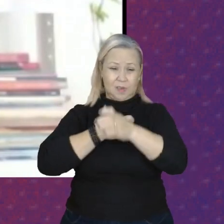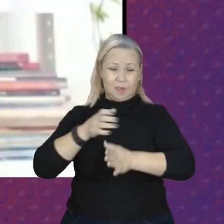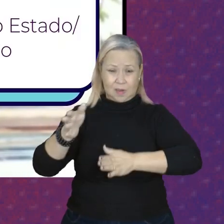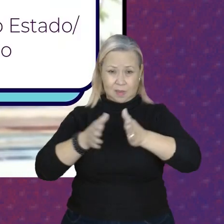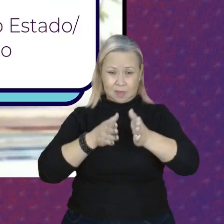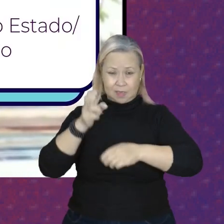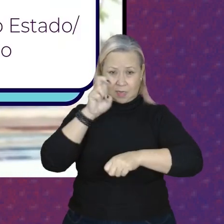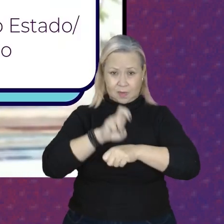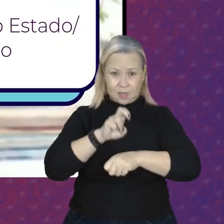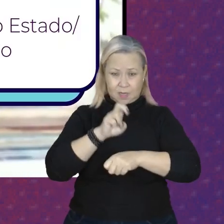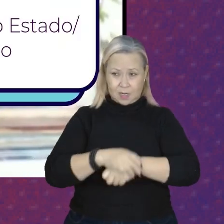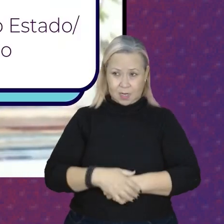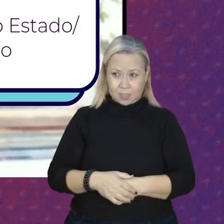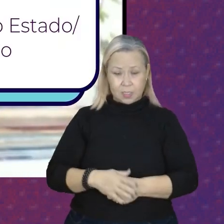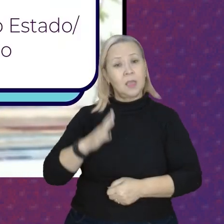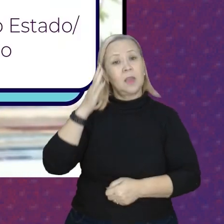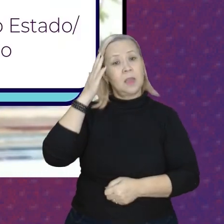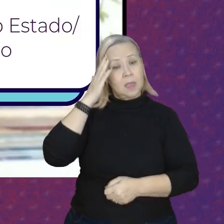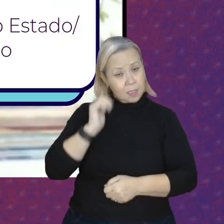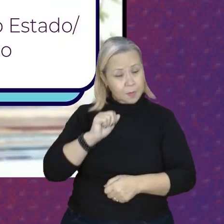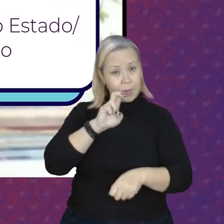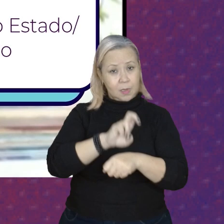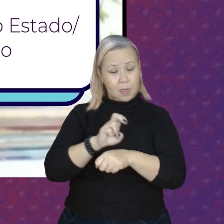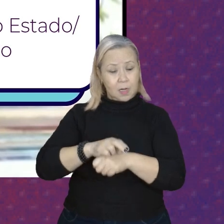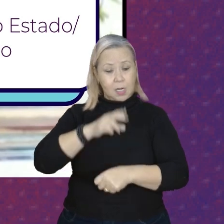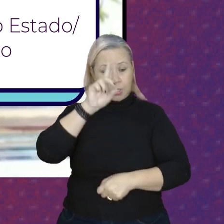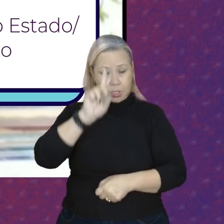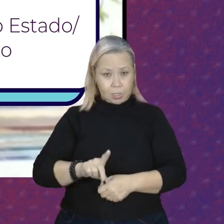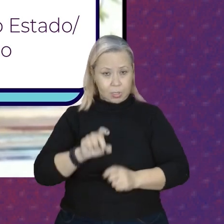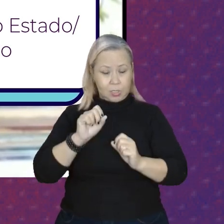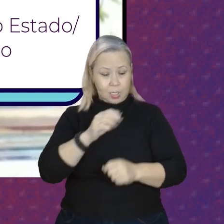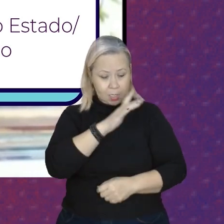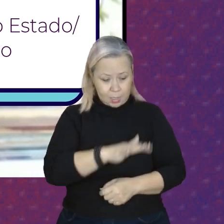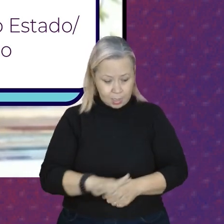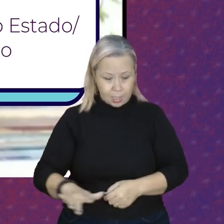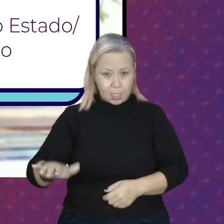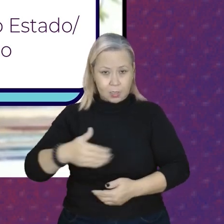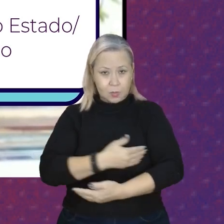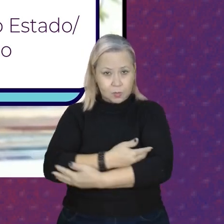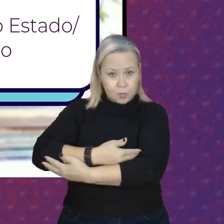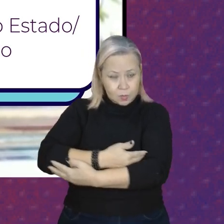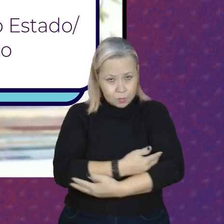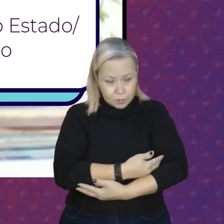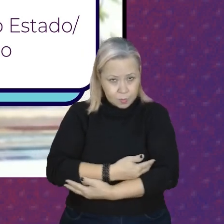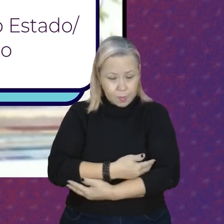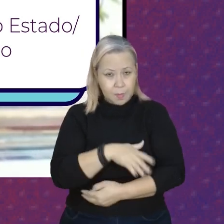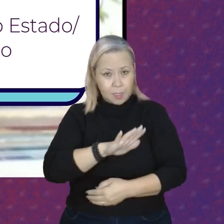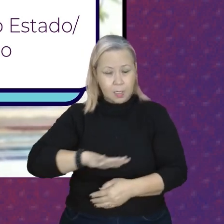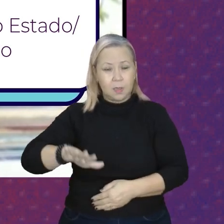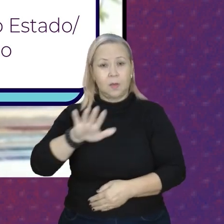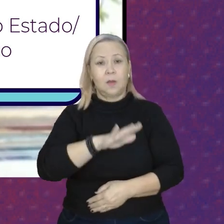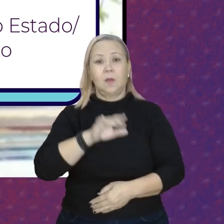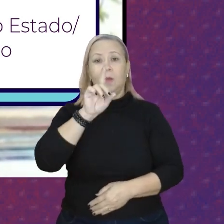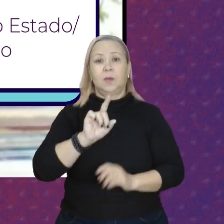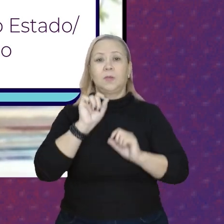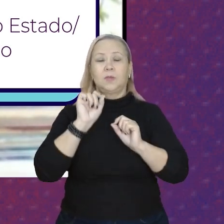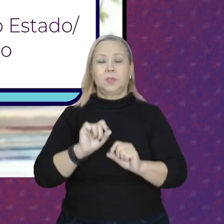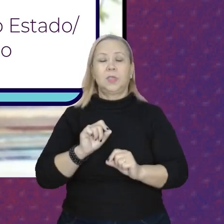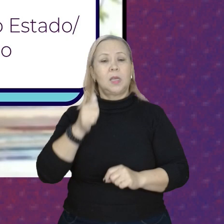creche. E nós sabemos que a creche é direito da criança, dos bebês e crianças, é direito de